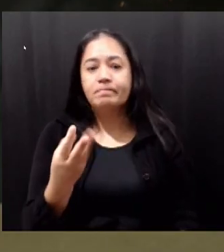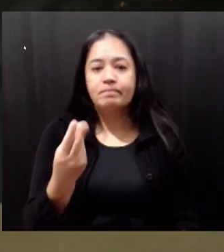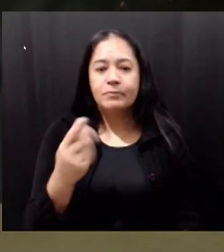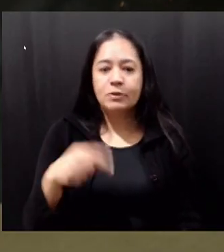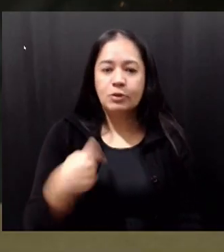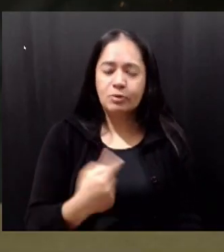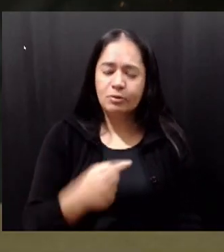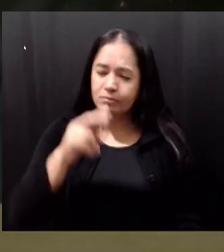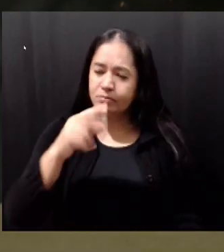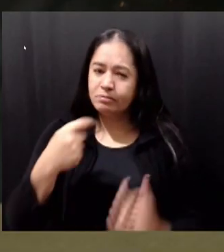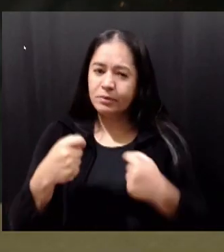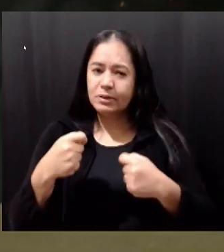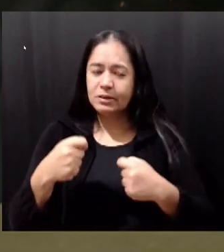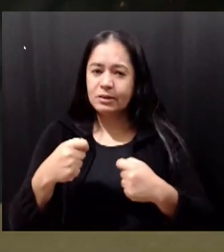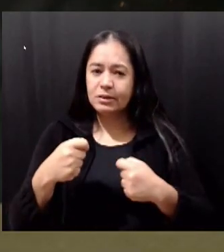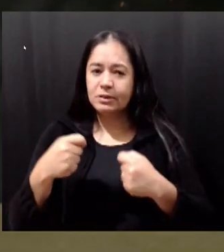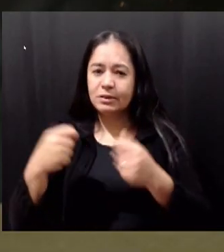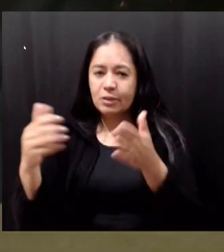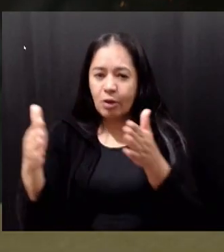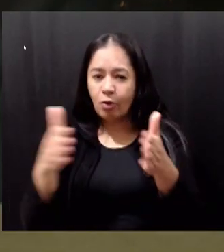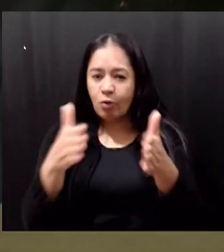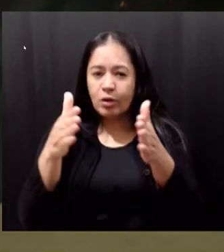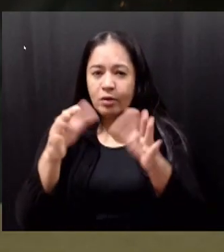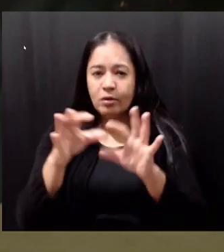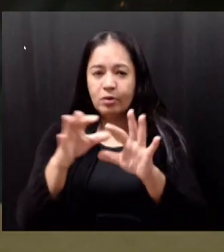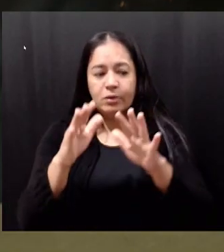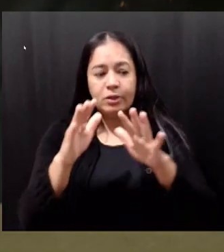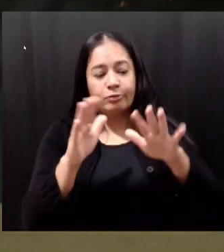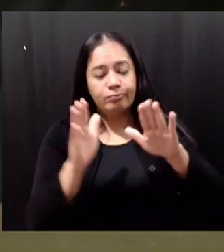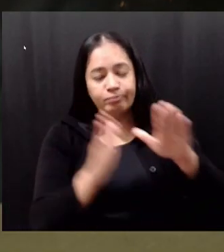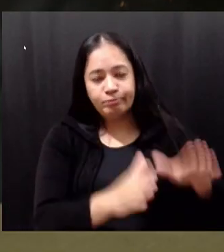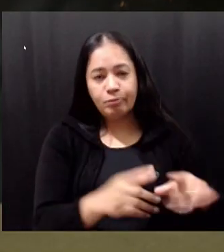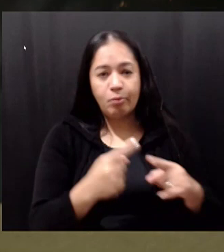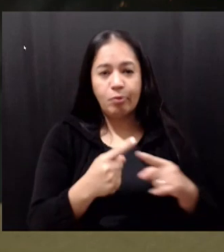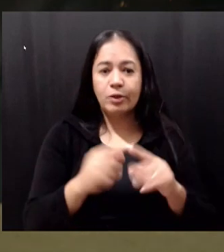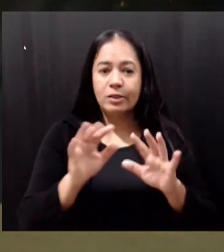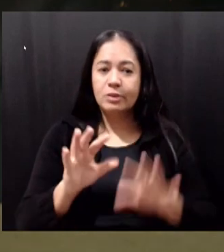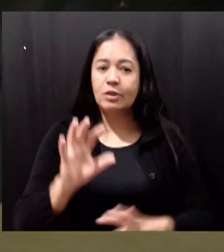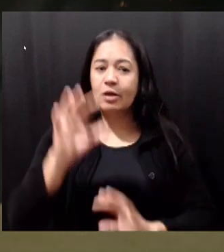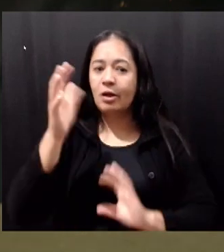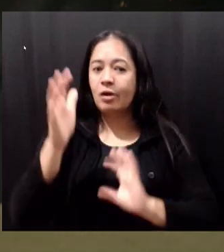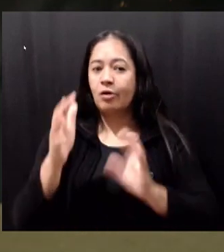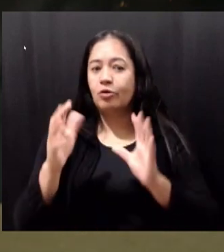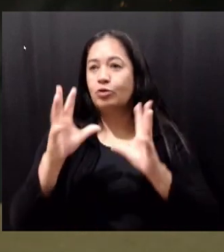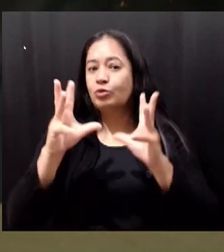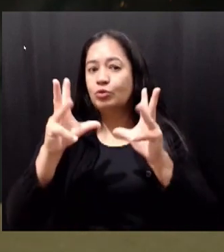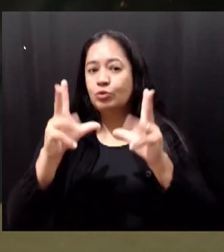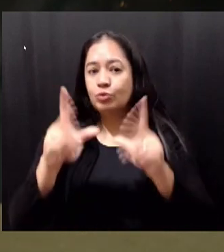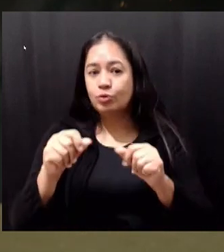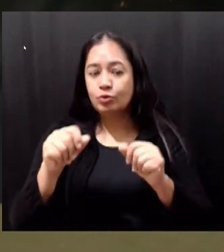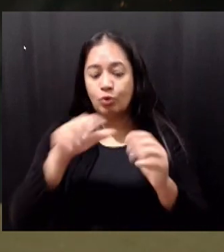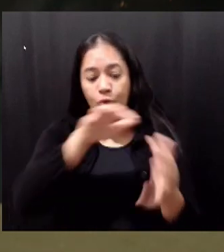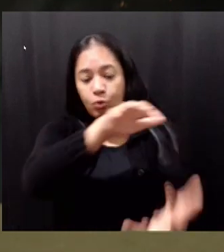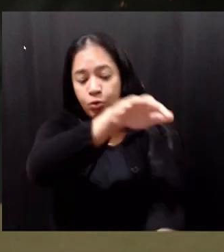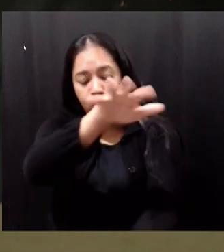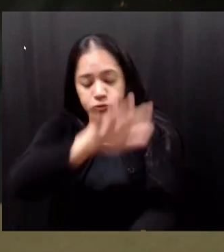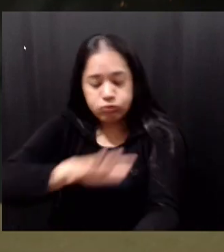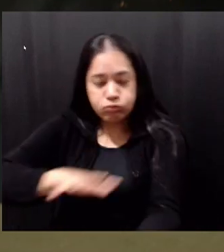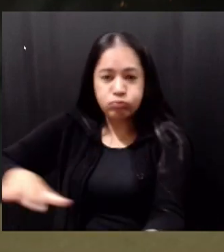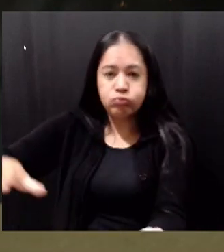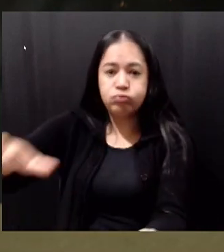esse caminho da desconexão. Tanto é, gente, que isso está acontecendo em todo o mundo. Nos Estados